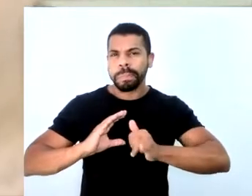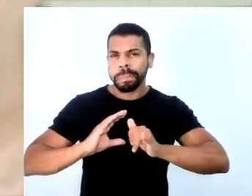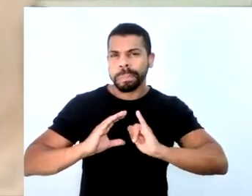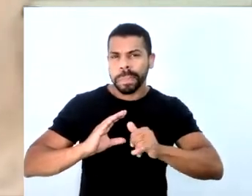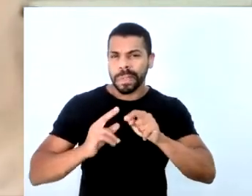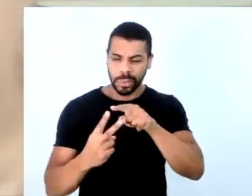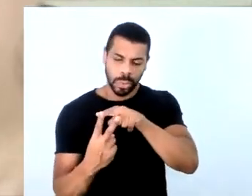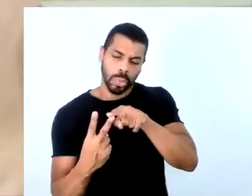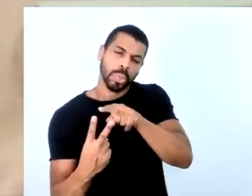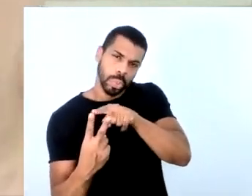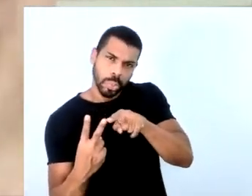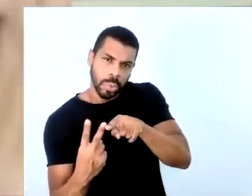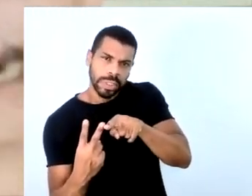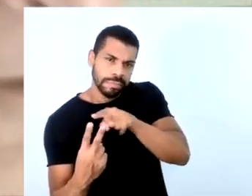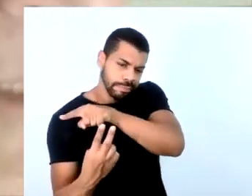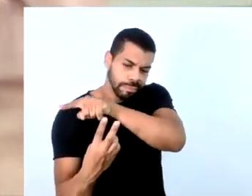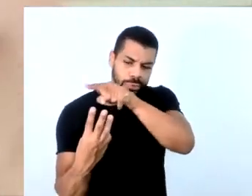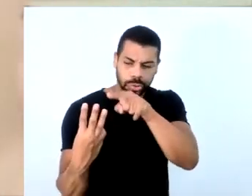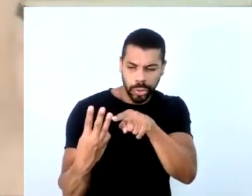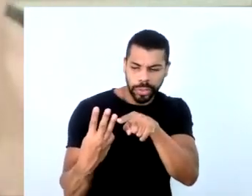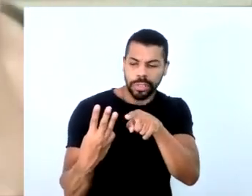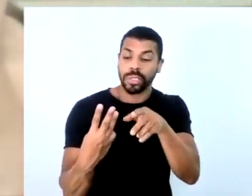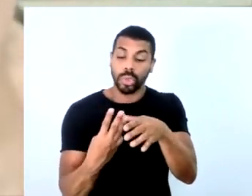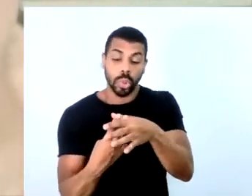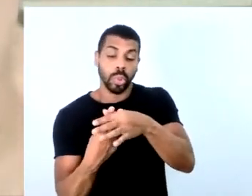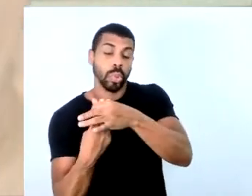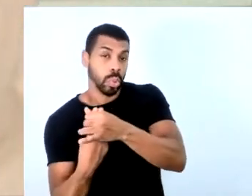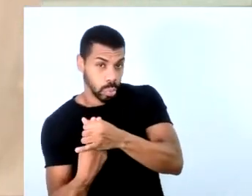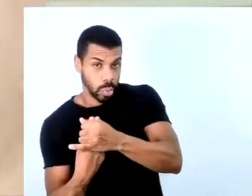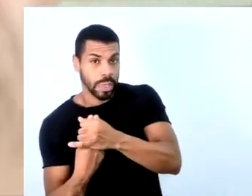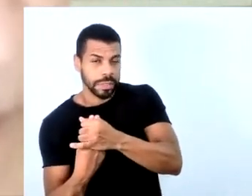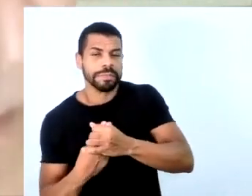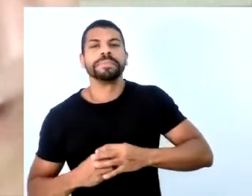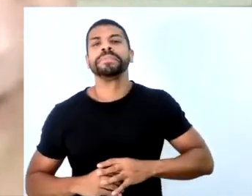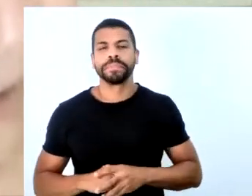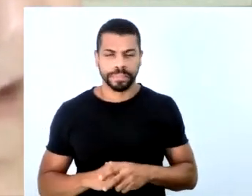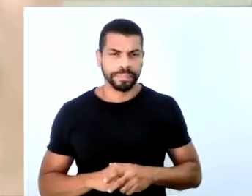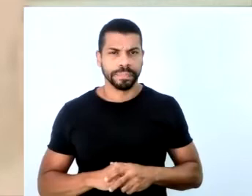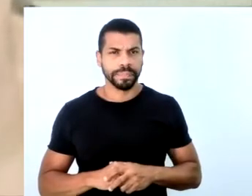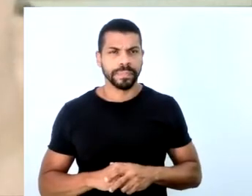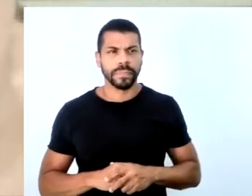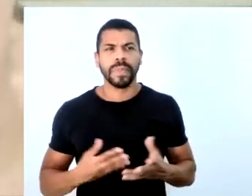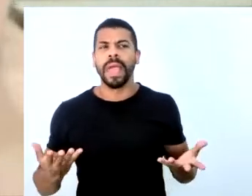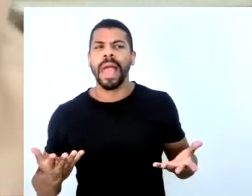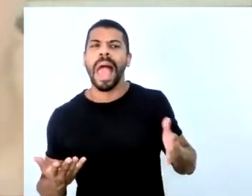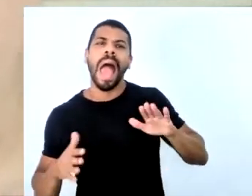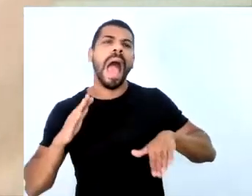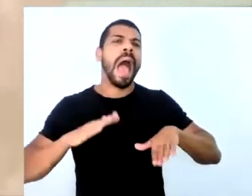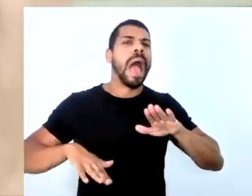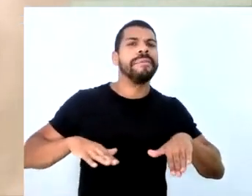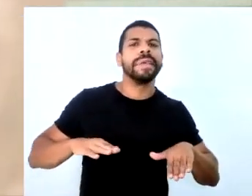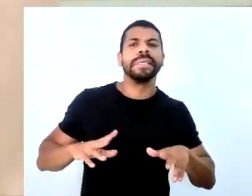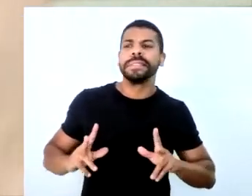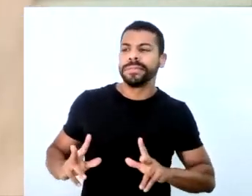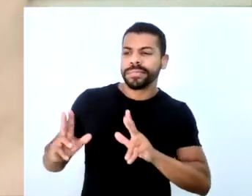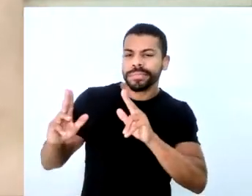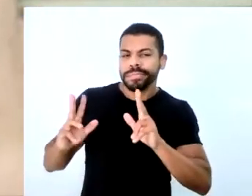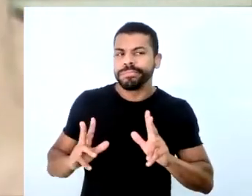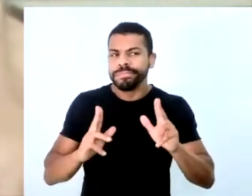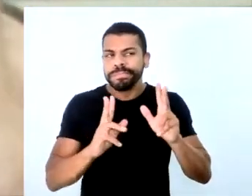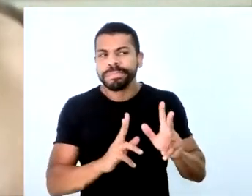mais do universo do documentário, que são dois desses projetos que você falou, né? O Divinas Divas e o Chão de